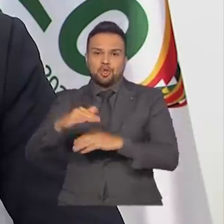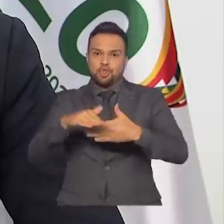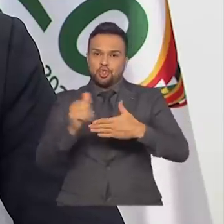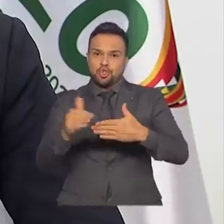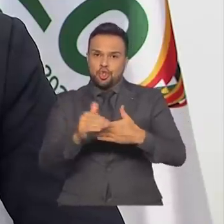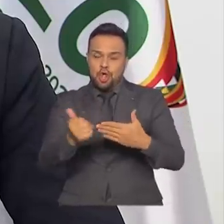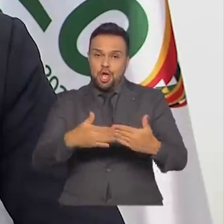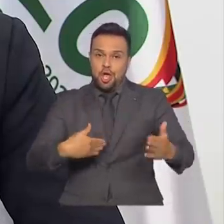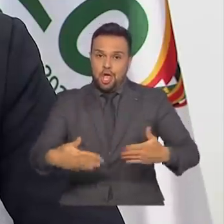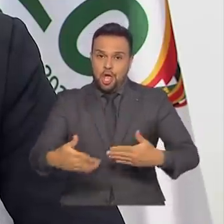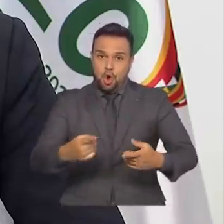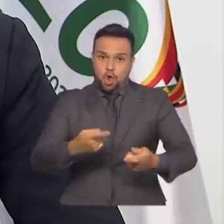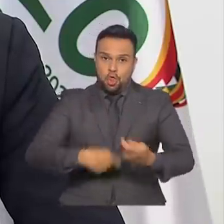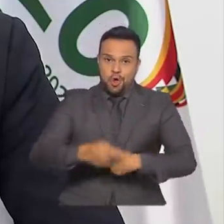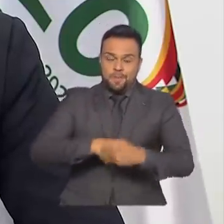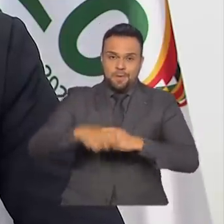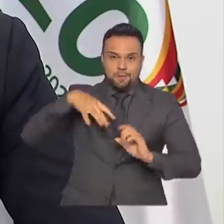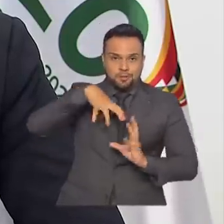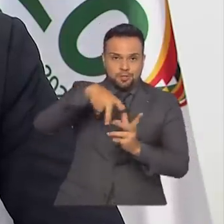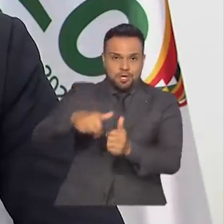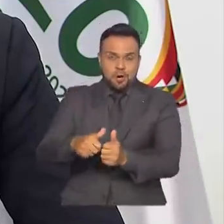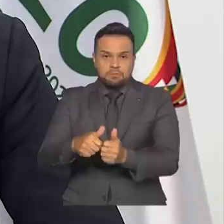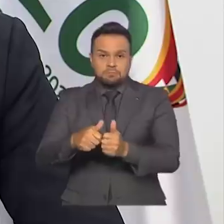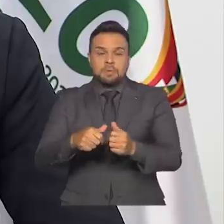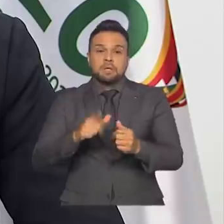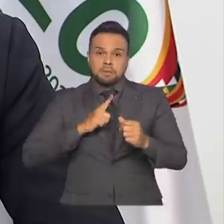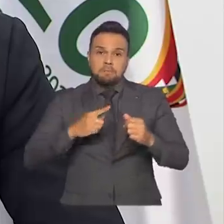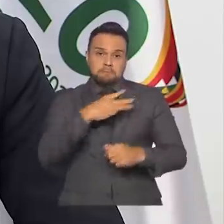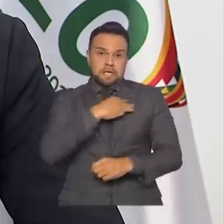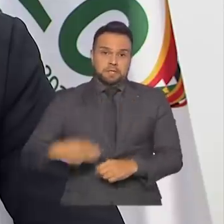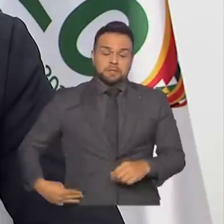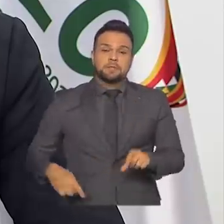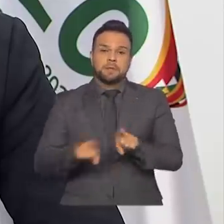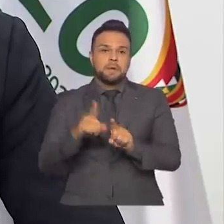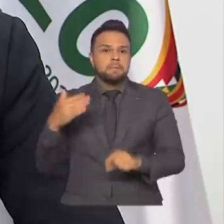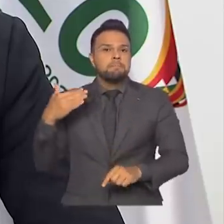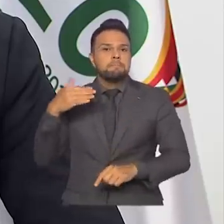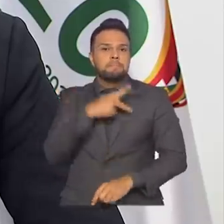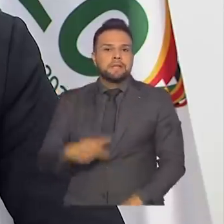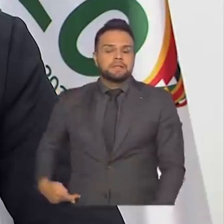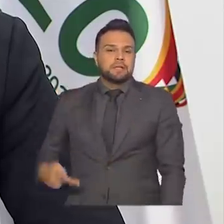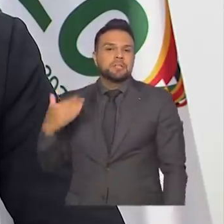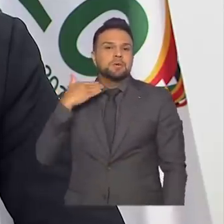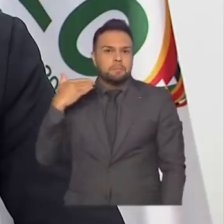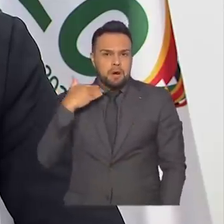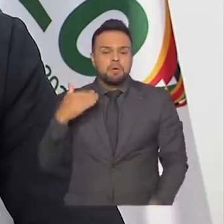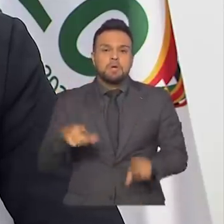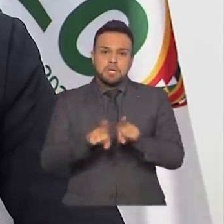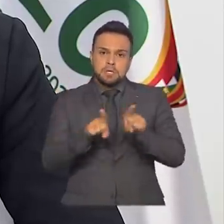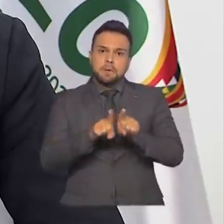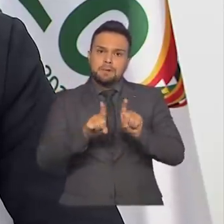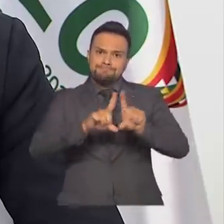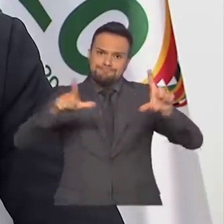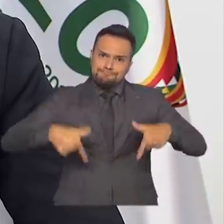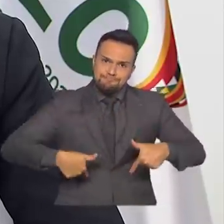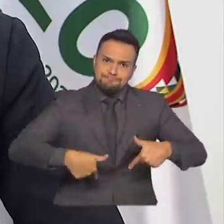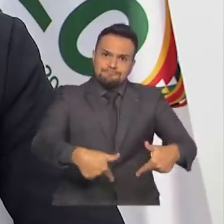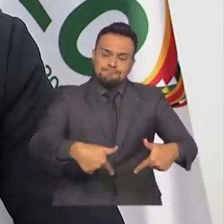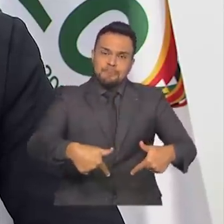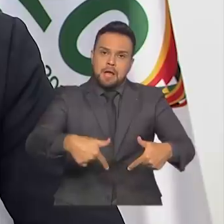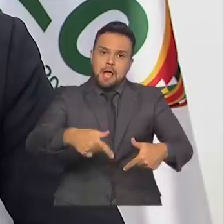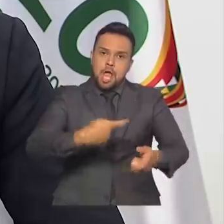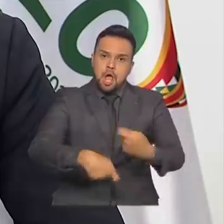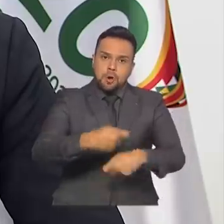e presidentes de bancos centrais acordaram o plano de ação de apoio à economia global e a iniciativa